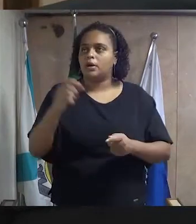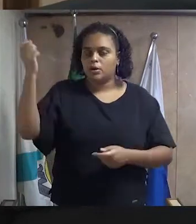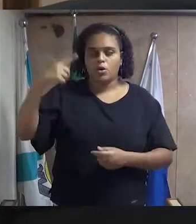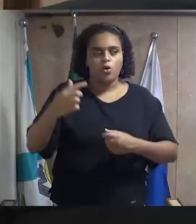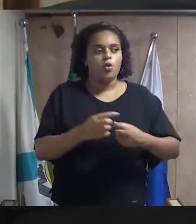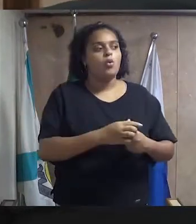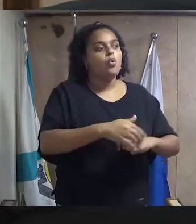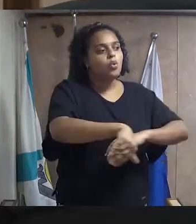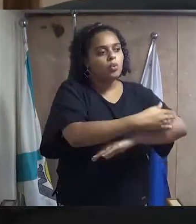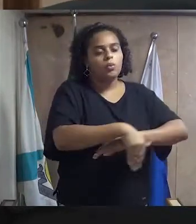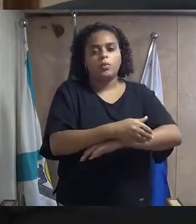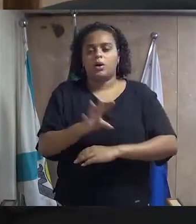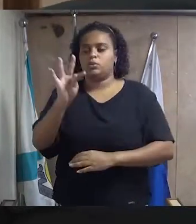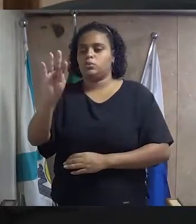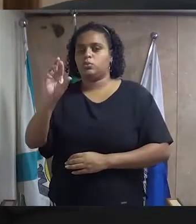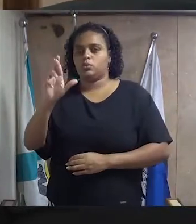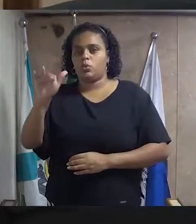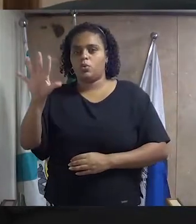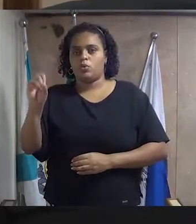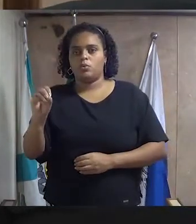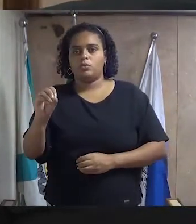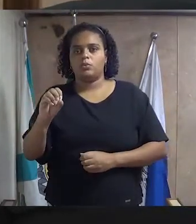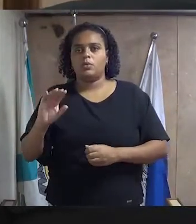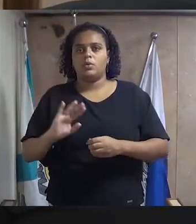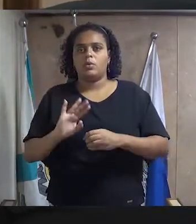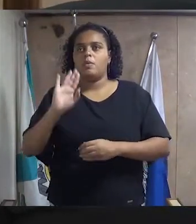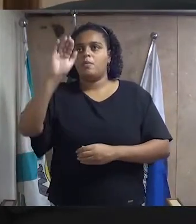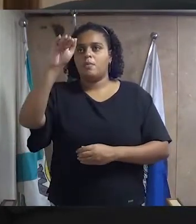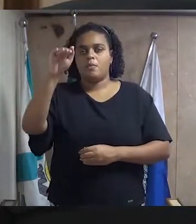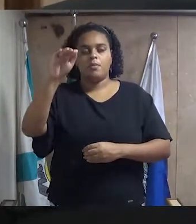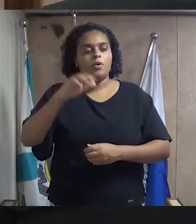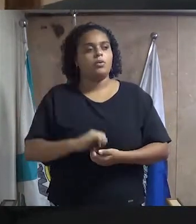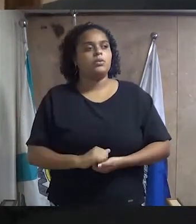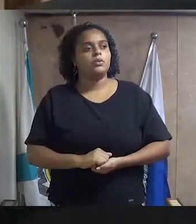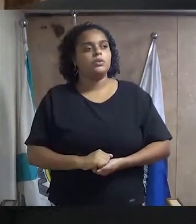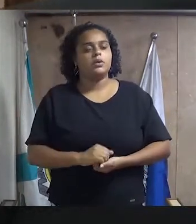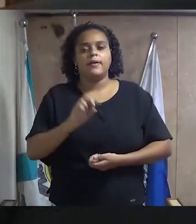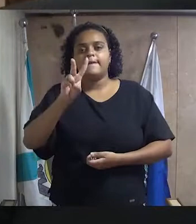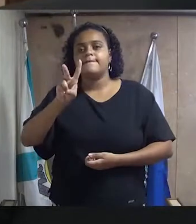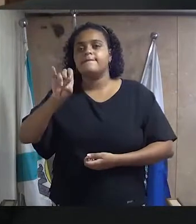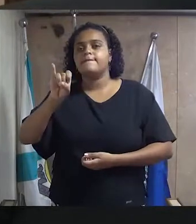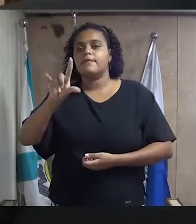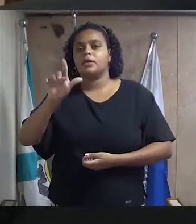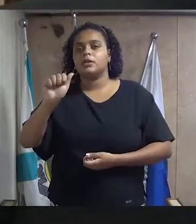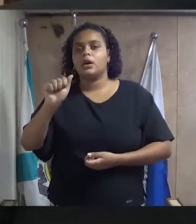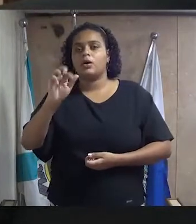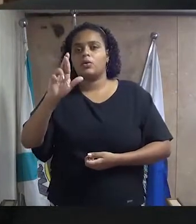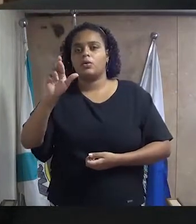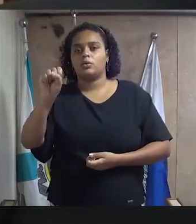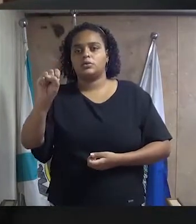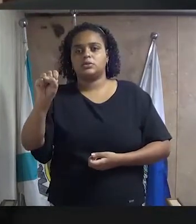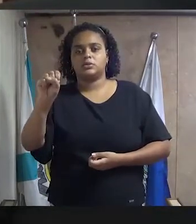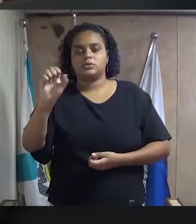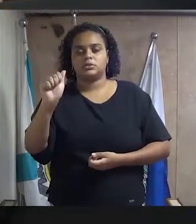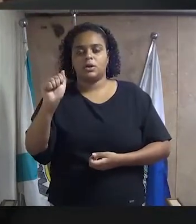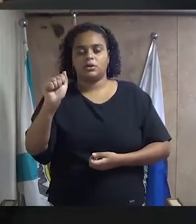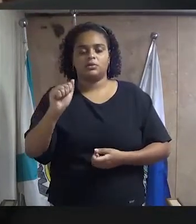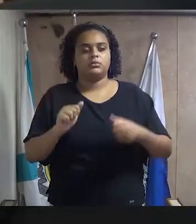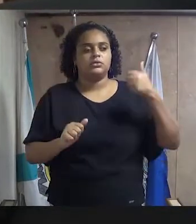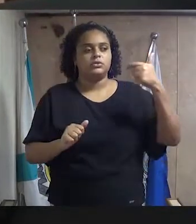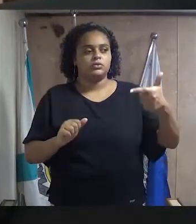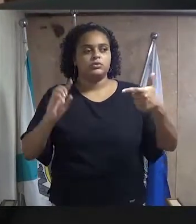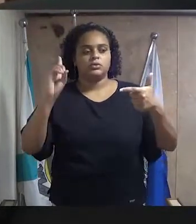ao longo da rua Torre, localizada no morro do Cacareco, na Vila Rosário, no segundo distrito